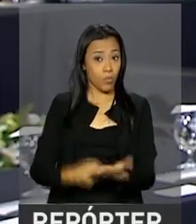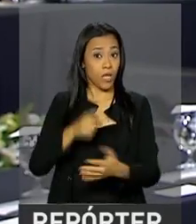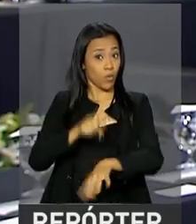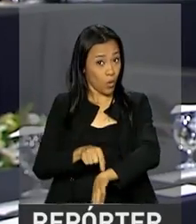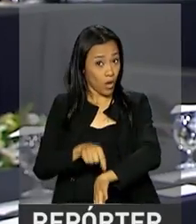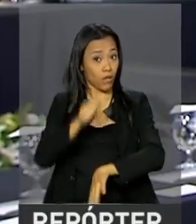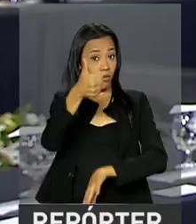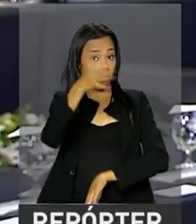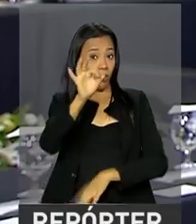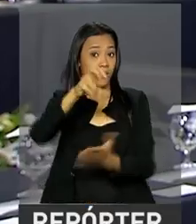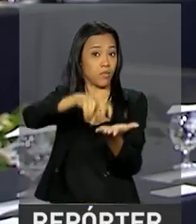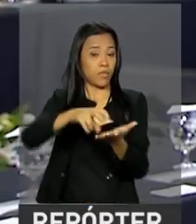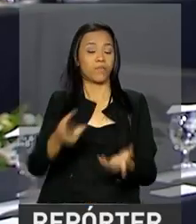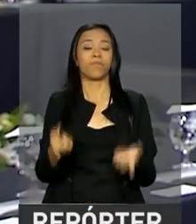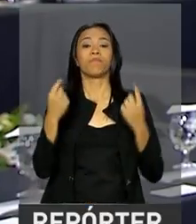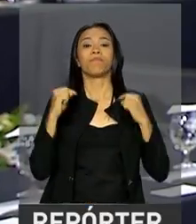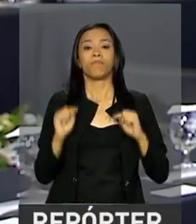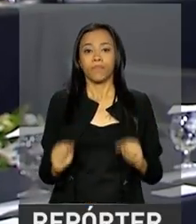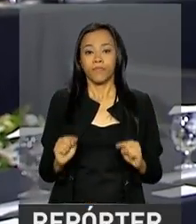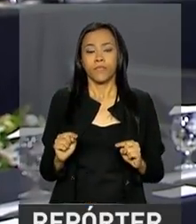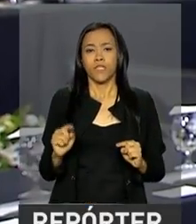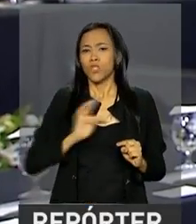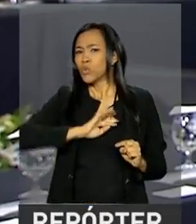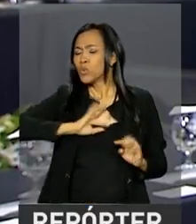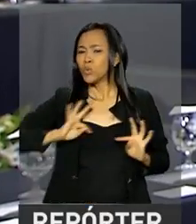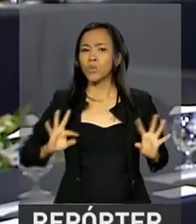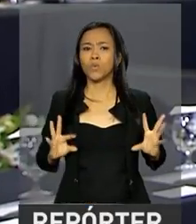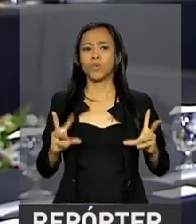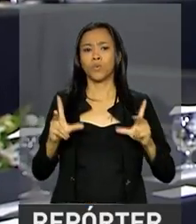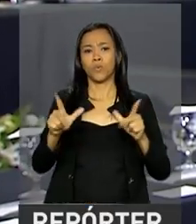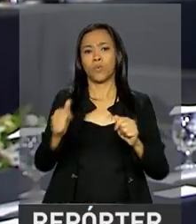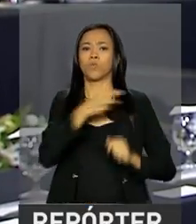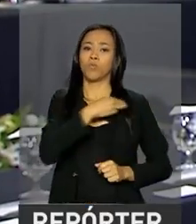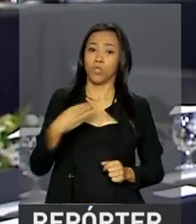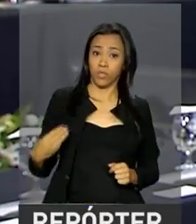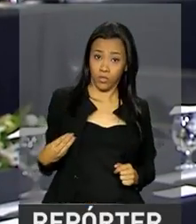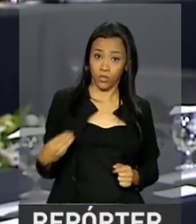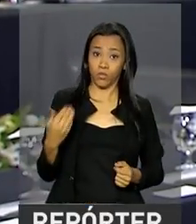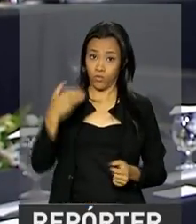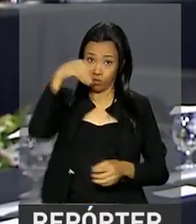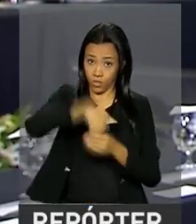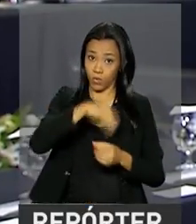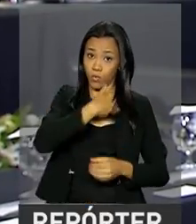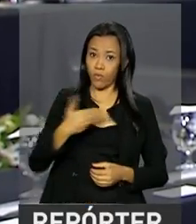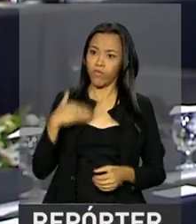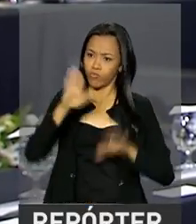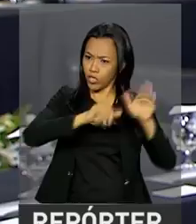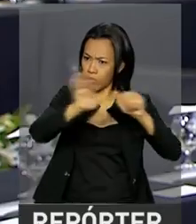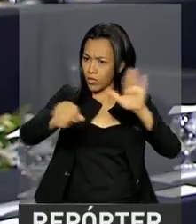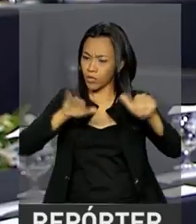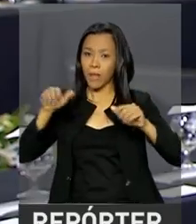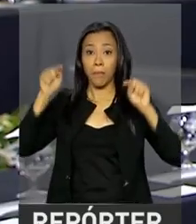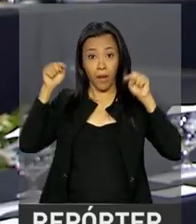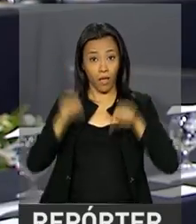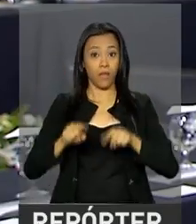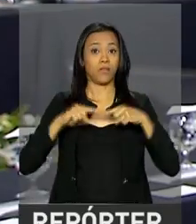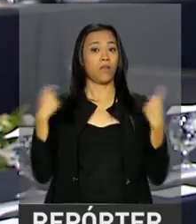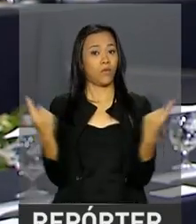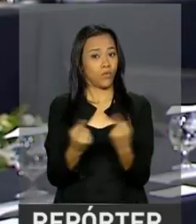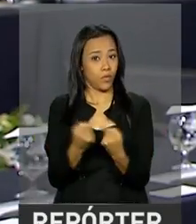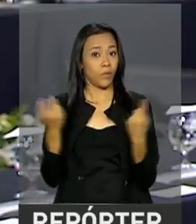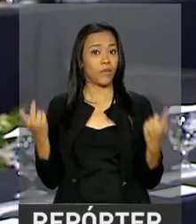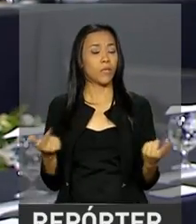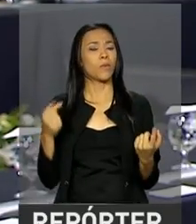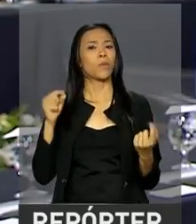10 horas da manhã. Jaime, todos os ministros do governo, eles foram convocados para essa reunião. E